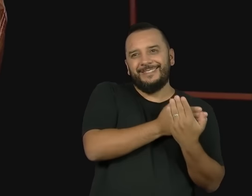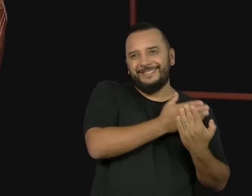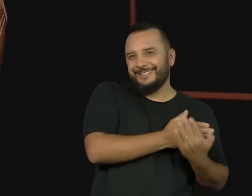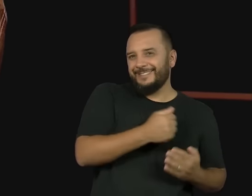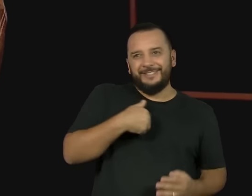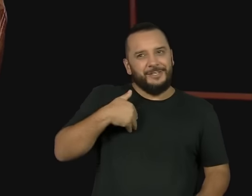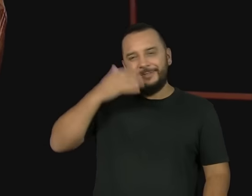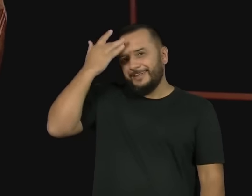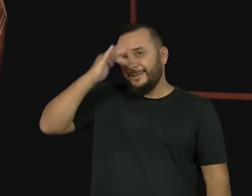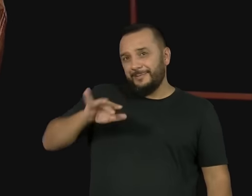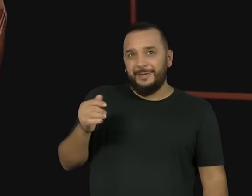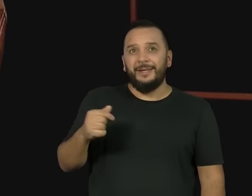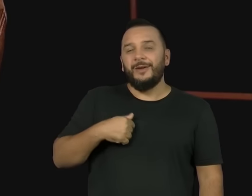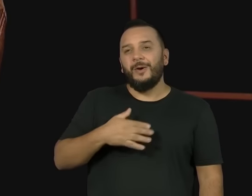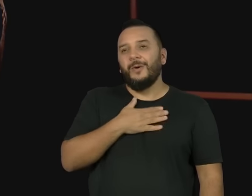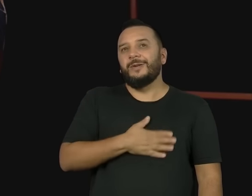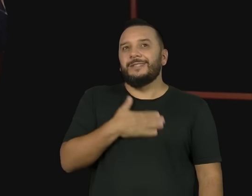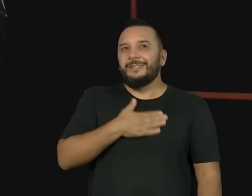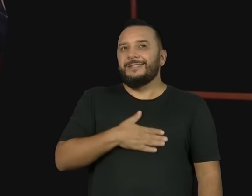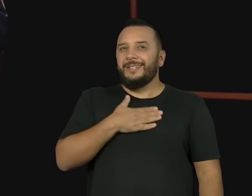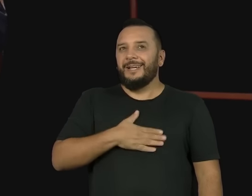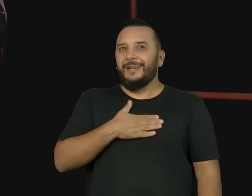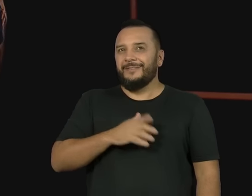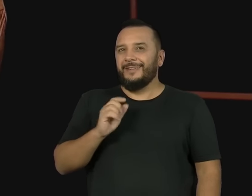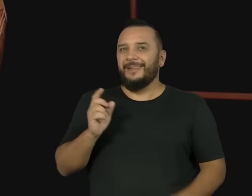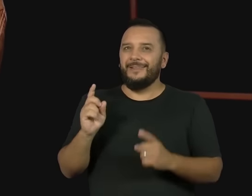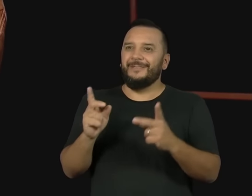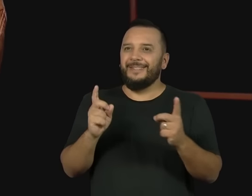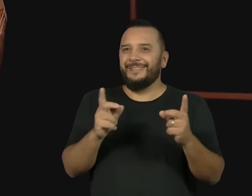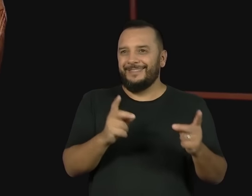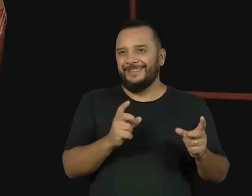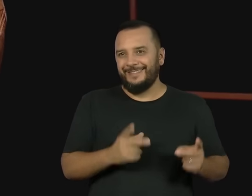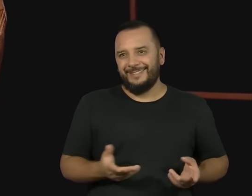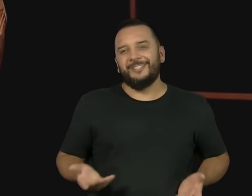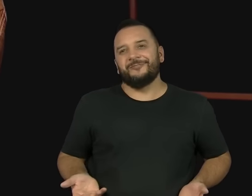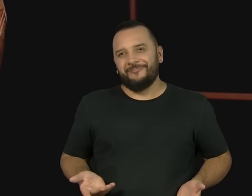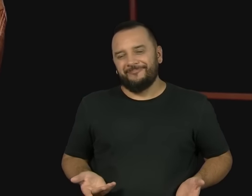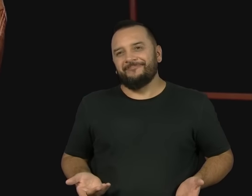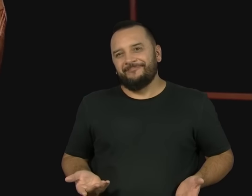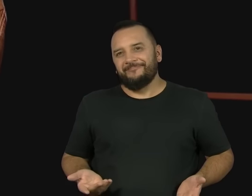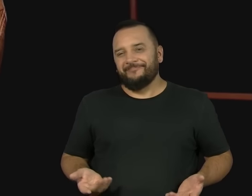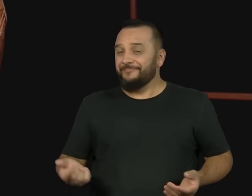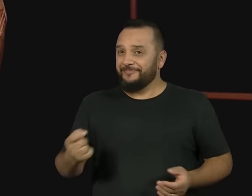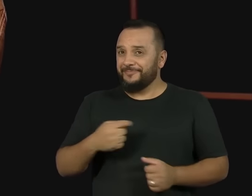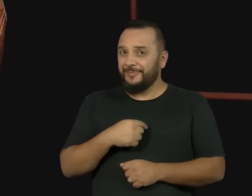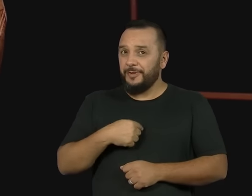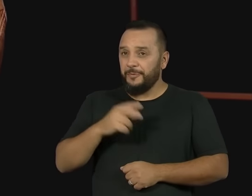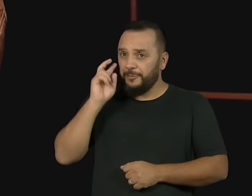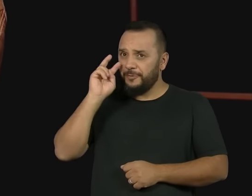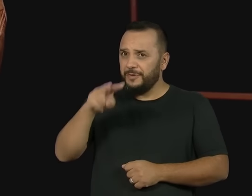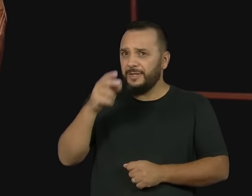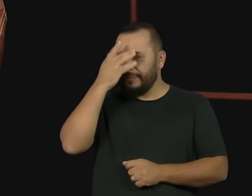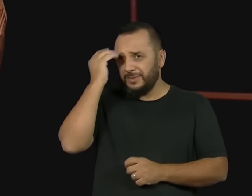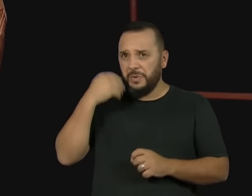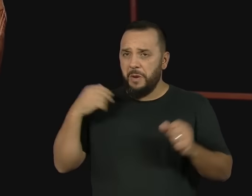negócio, entendeu? Eu gostava mesmo, era de vender. Então, eu via aquela gente toda chegando